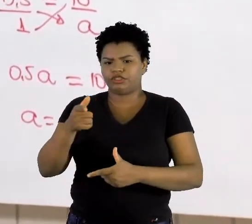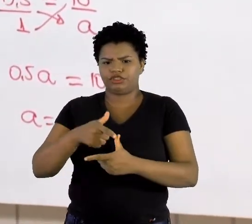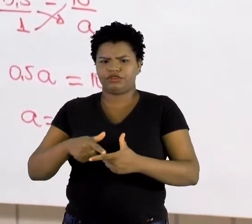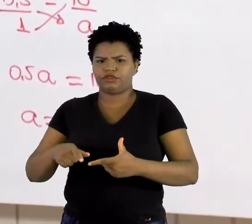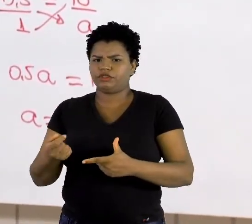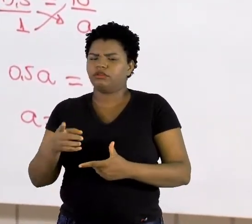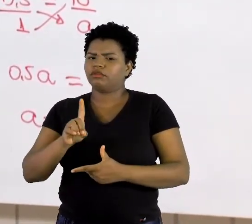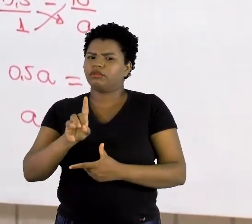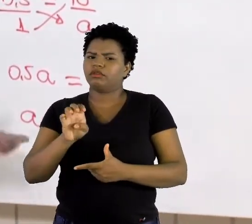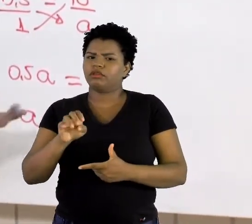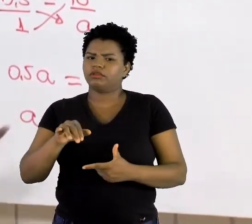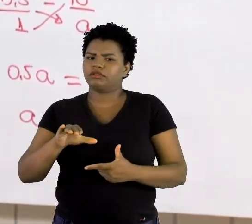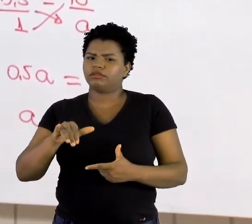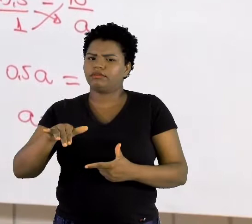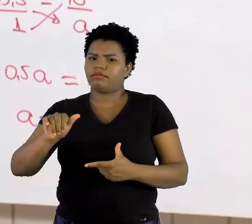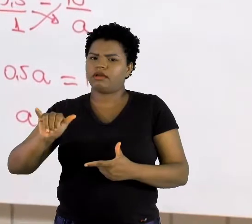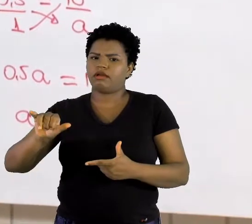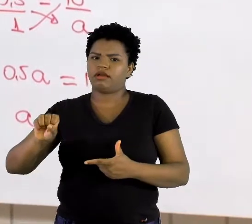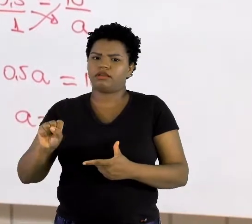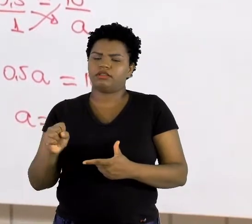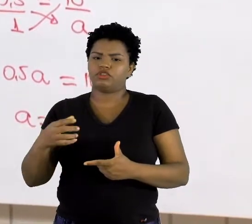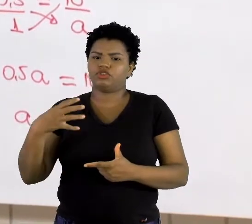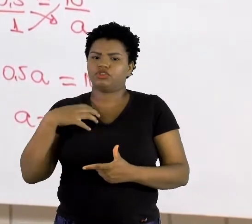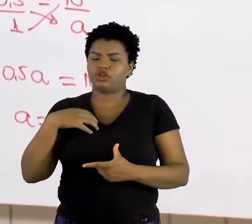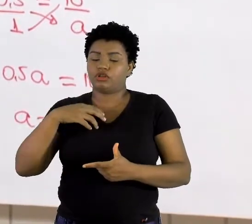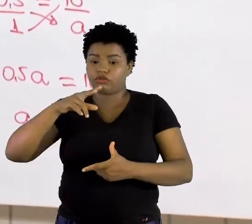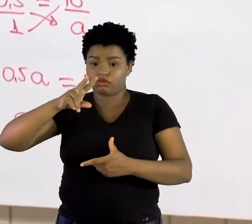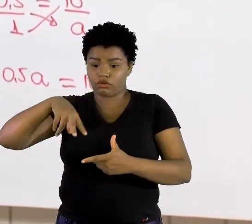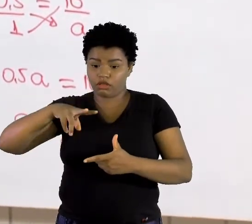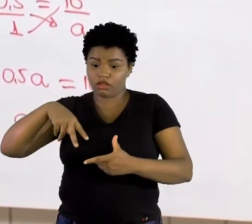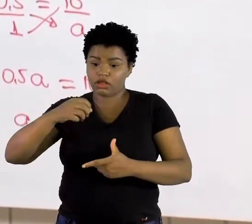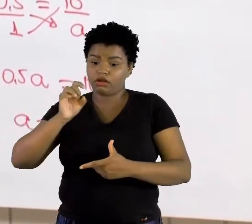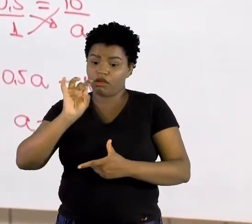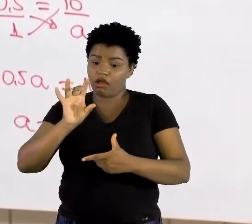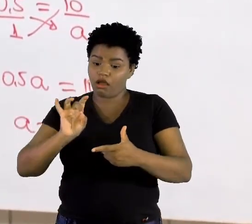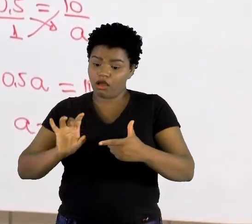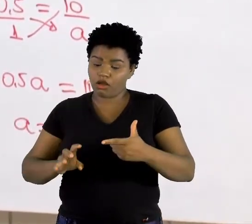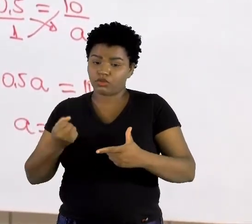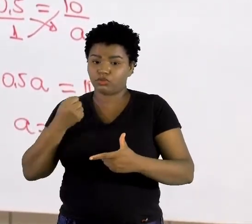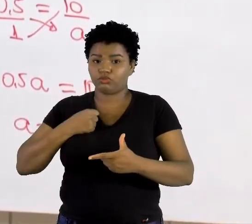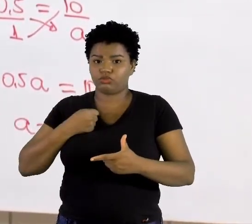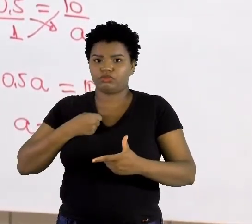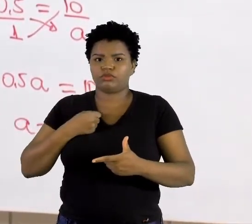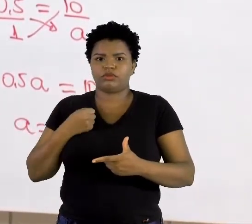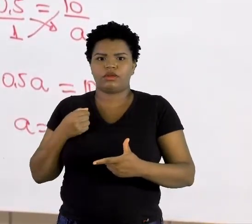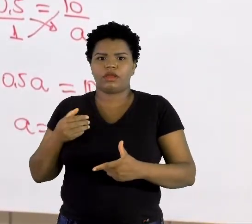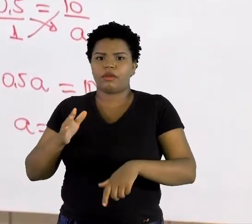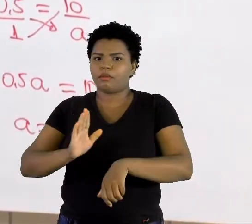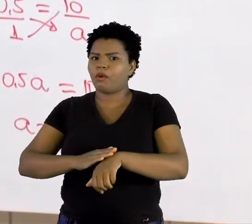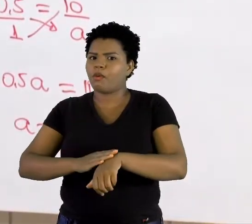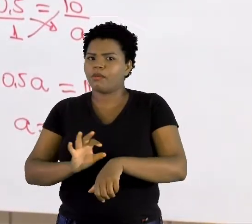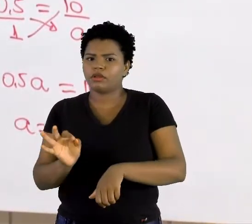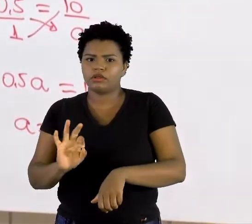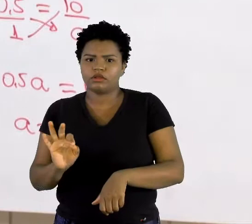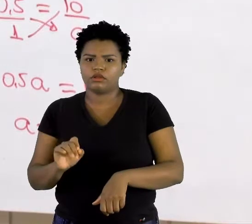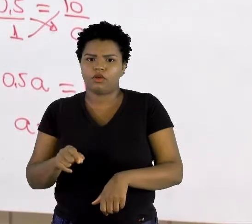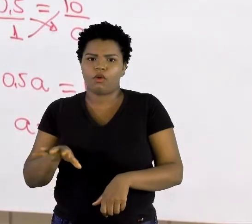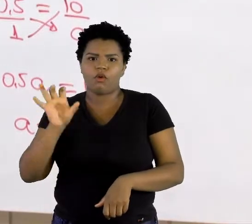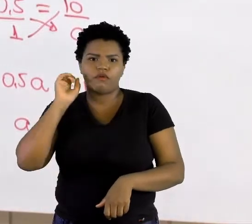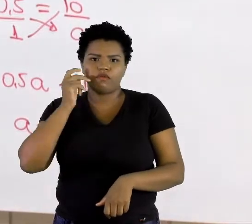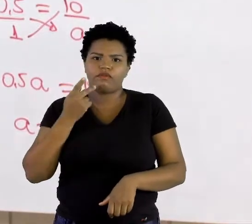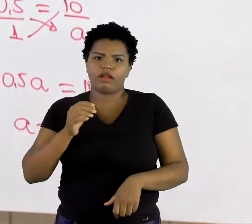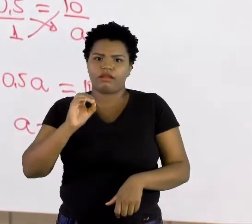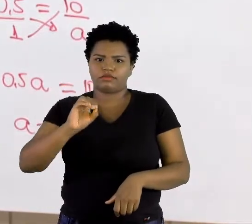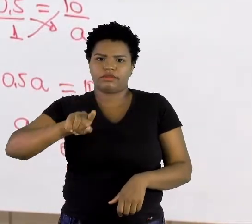decimais. E a forma que eu estou lendo cada número decimal desse. Em momento nenhum vocês me ouviram falar 0,5,